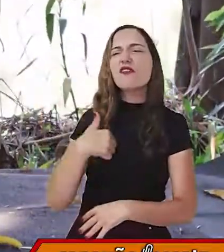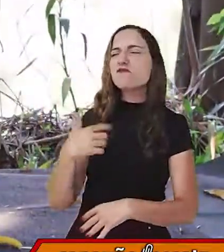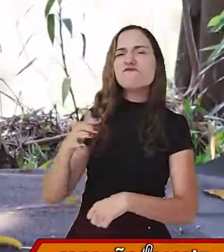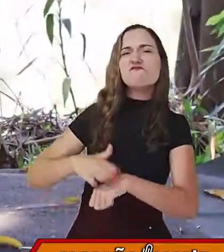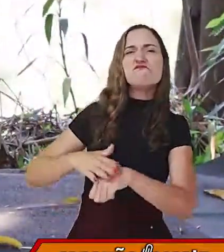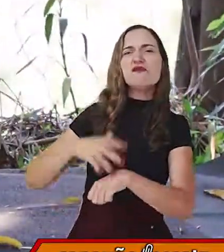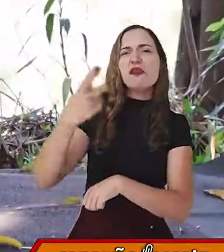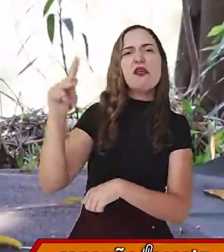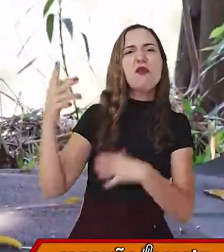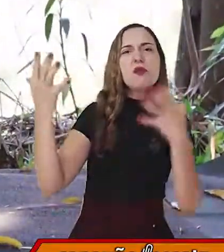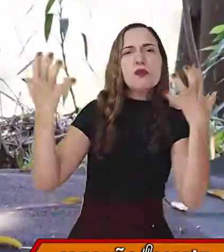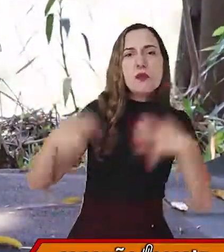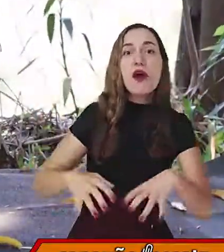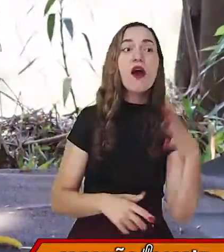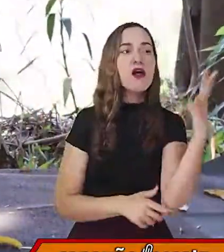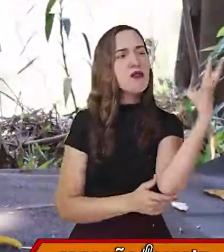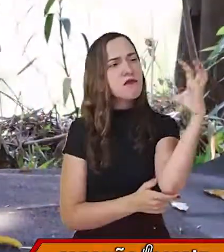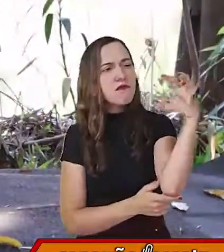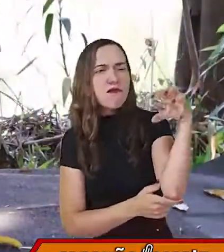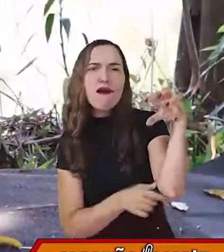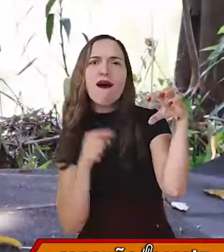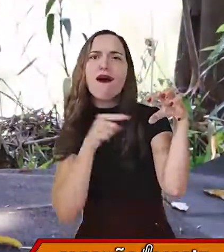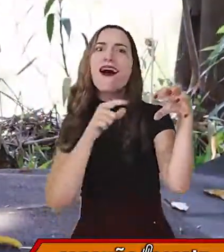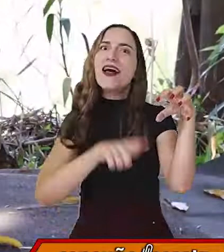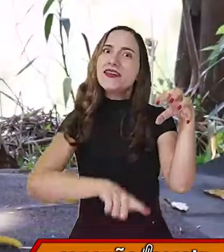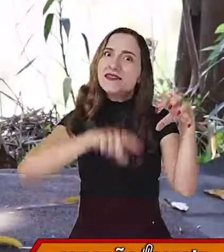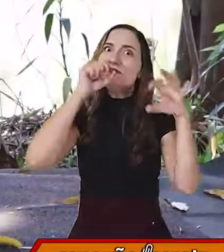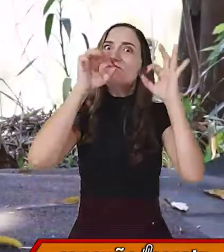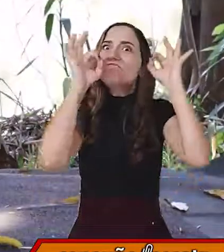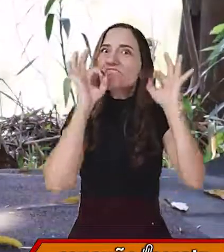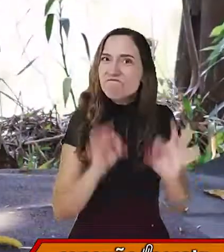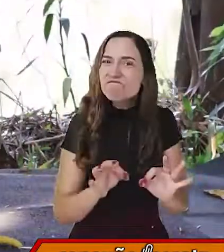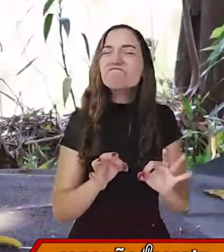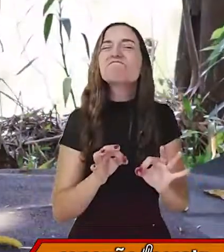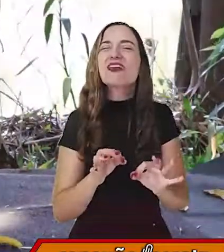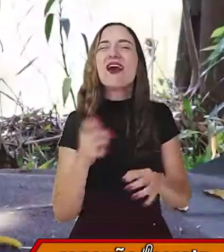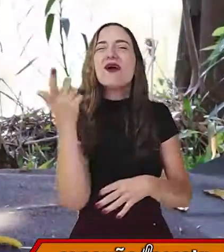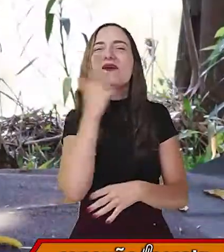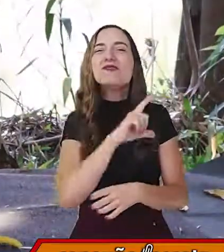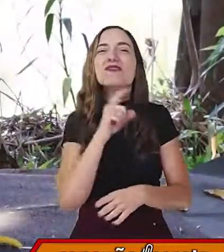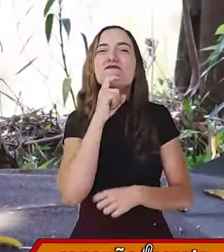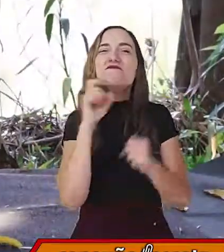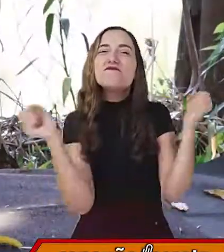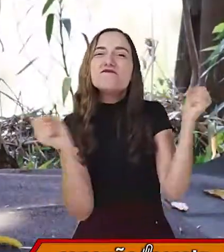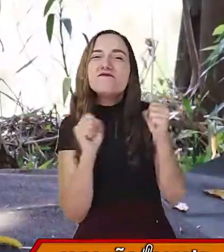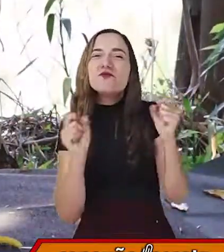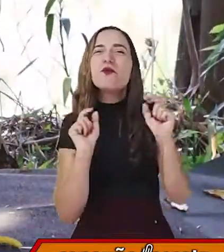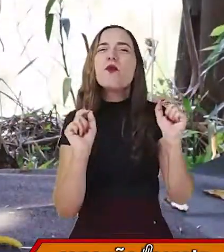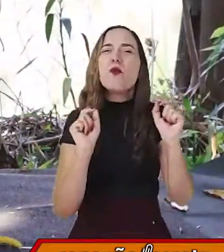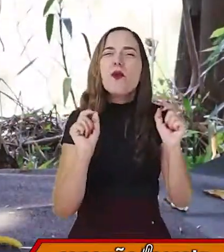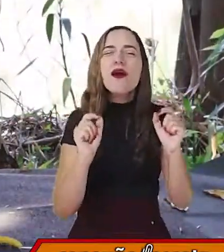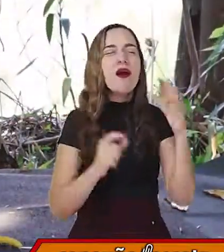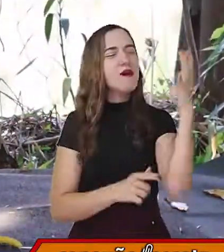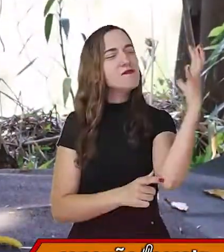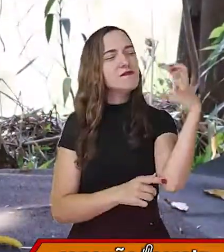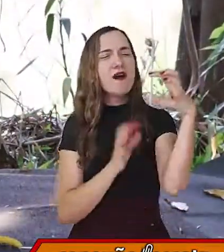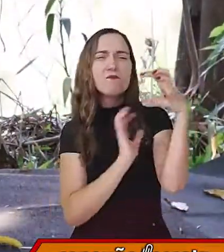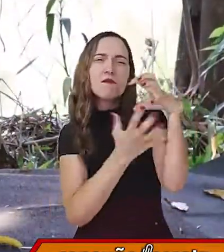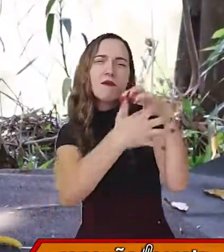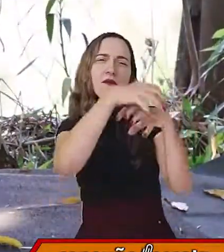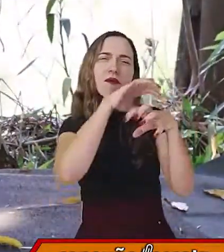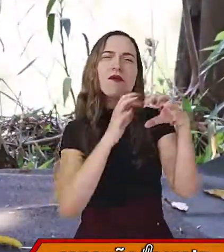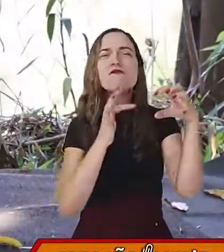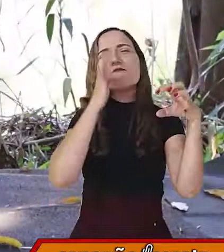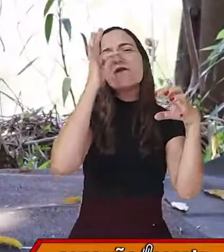uma época tão, assim, tão árdua para a gente. E aí ele embeleza e chega cheio de cores para a